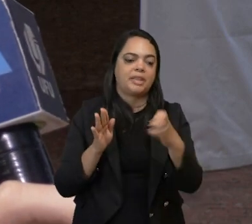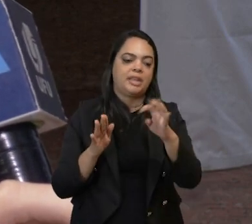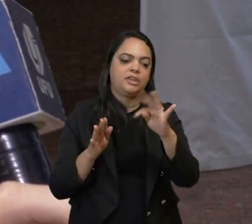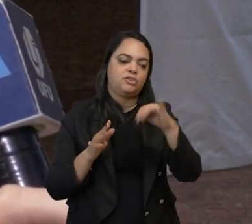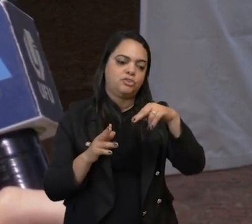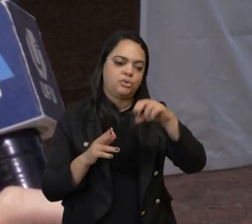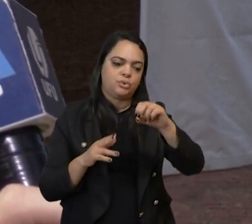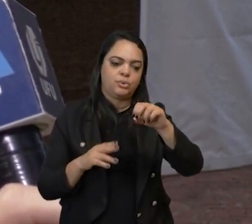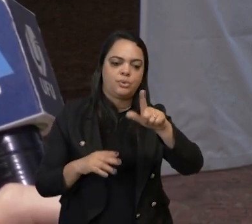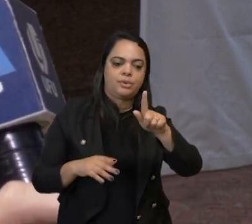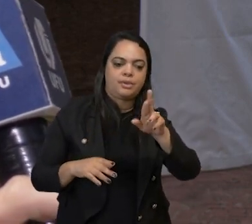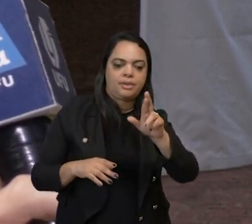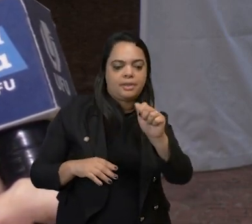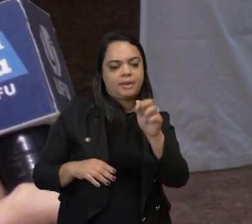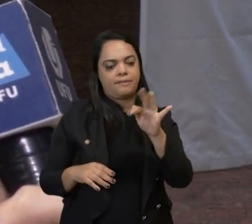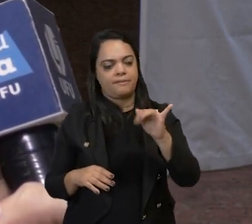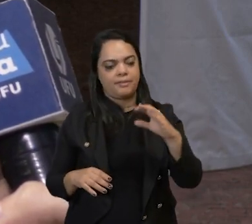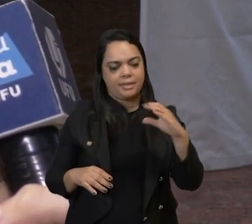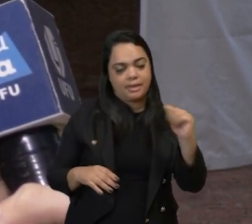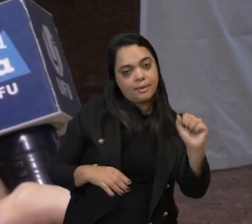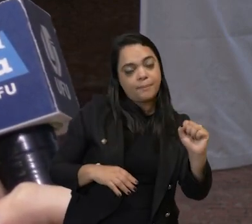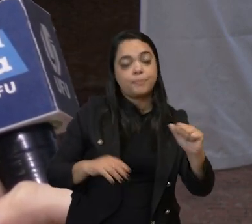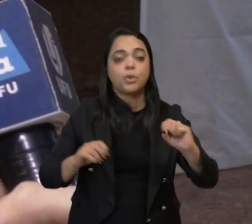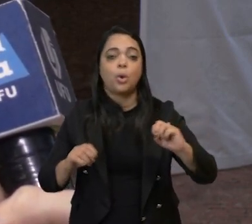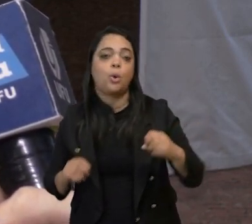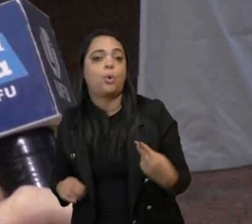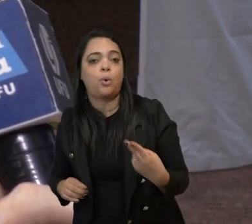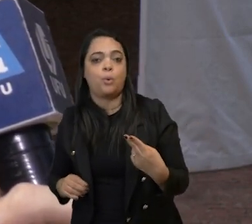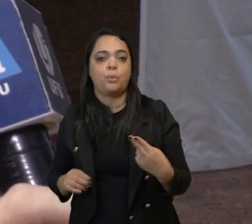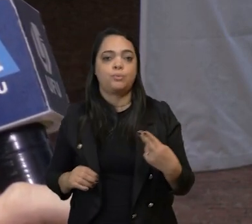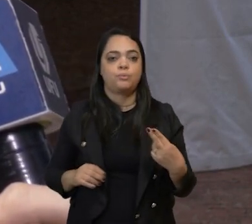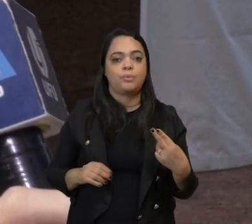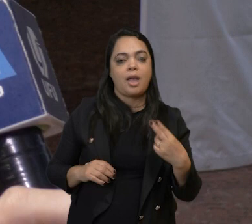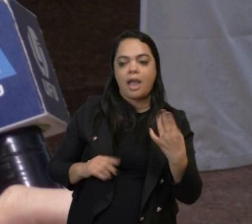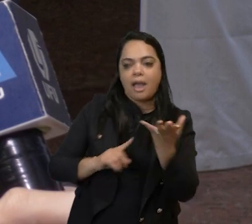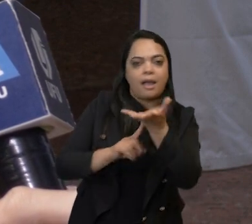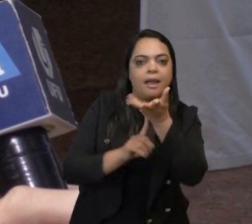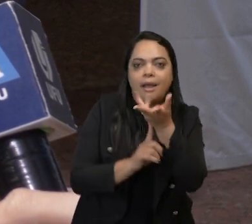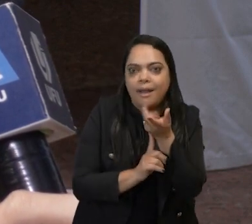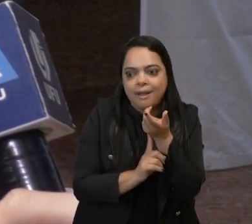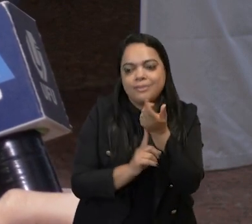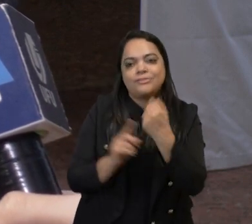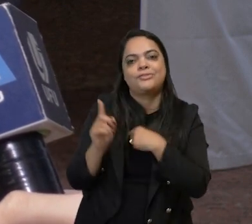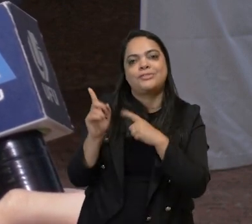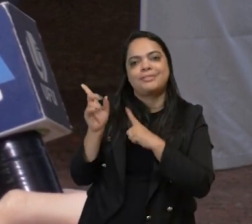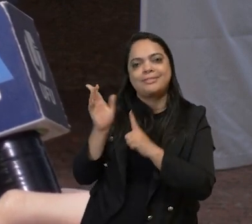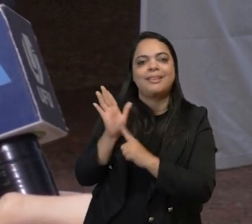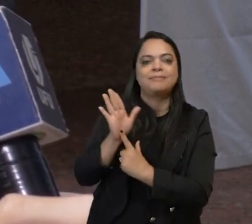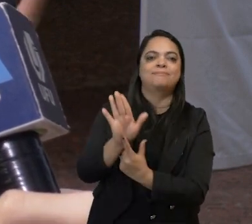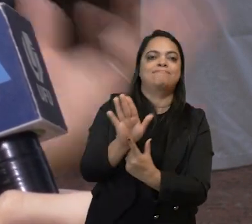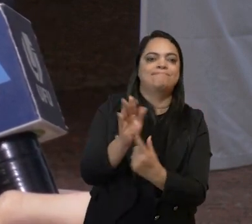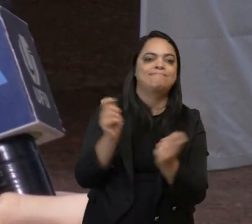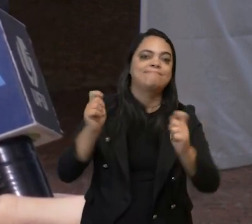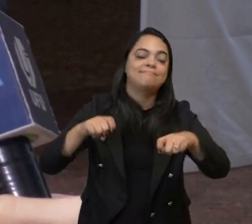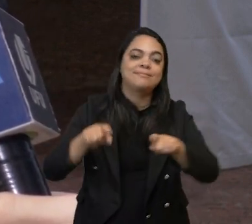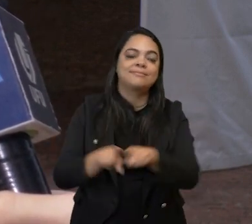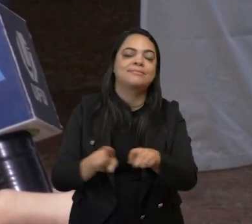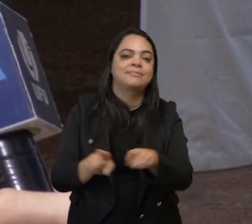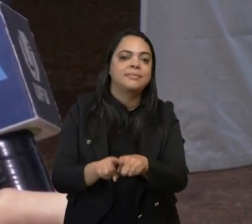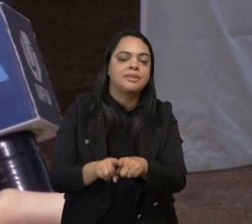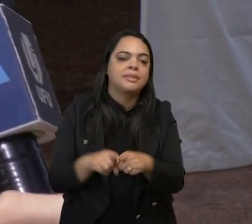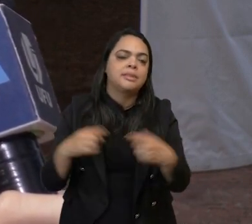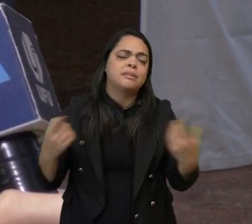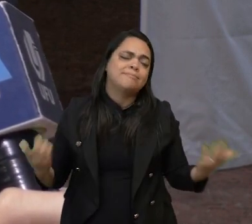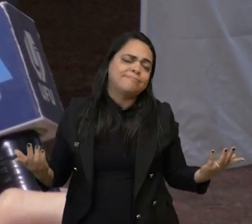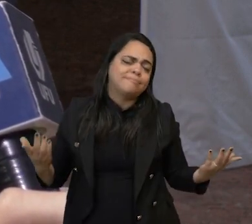exemplo as peças etnográficas né ou as peças acervo artístico que a gente tem por exemplo né